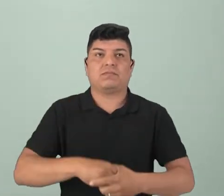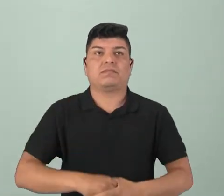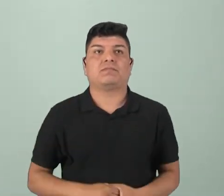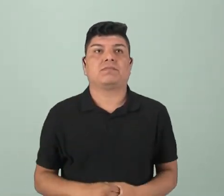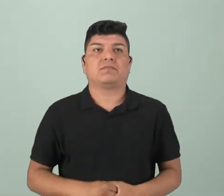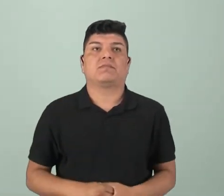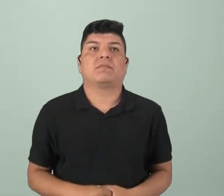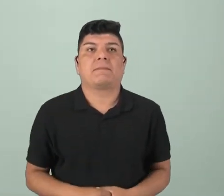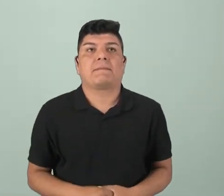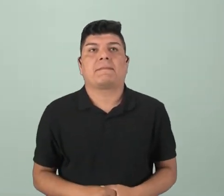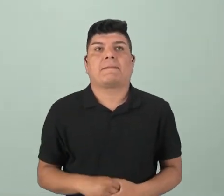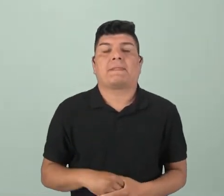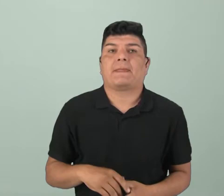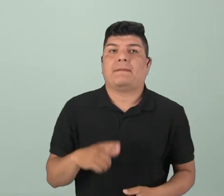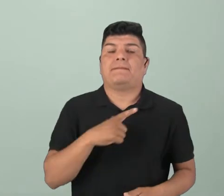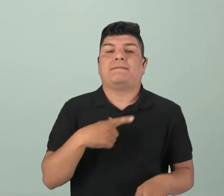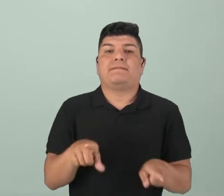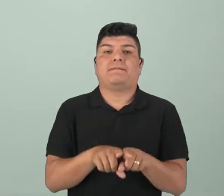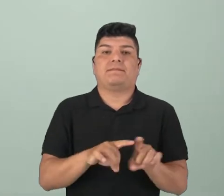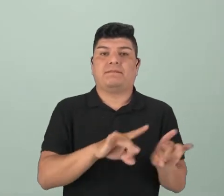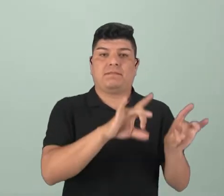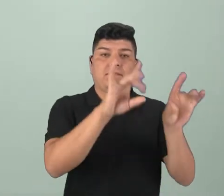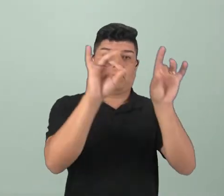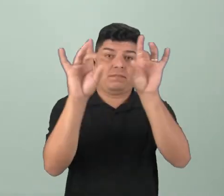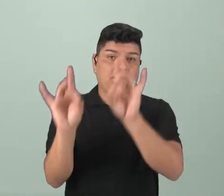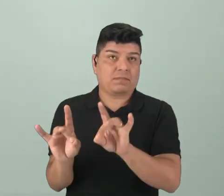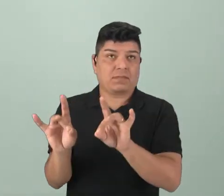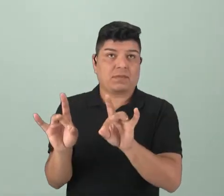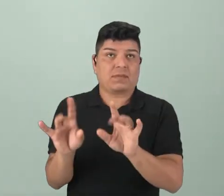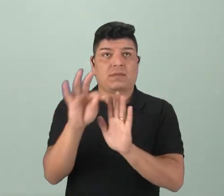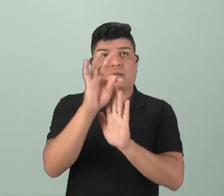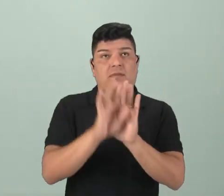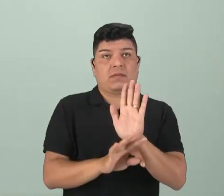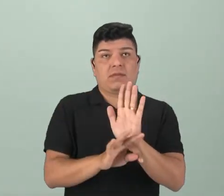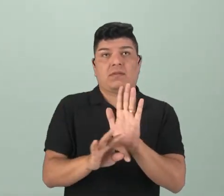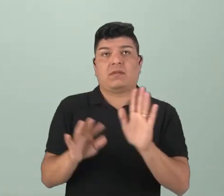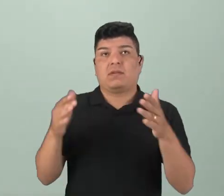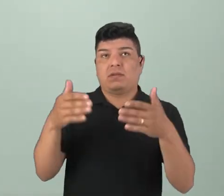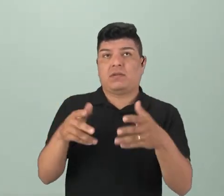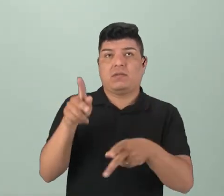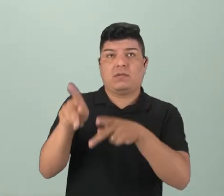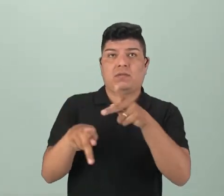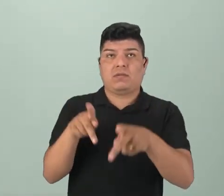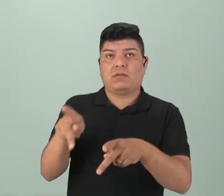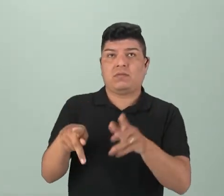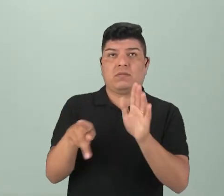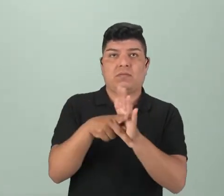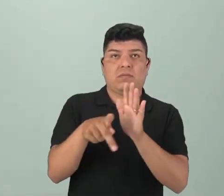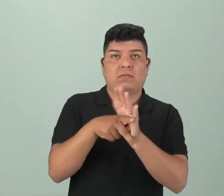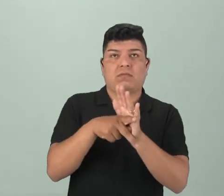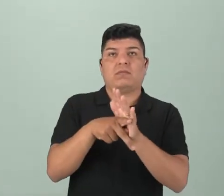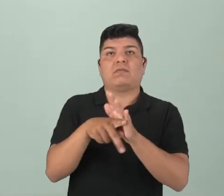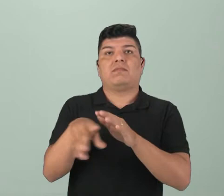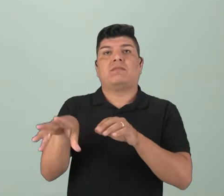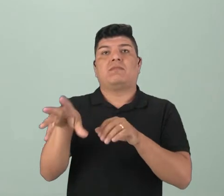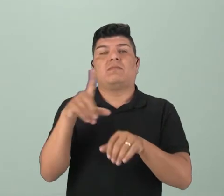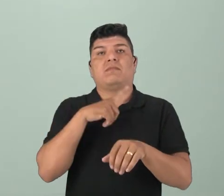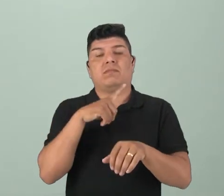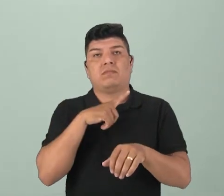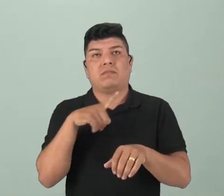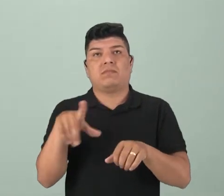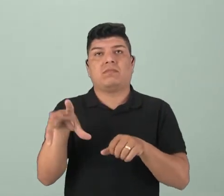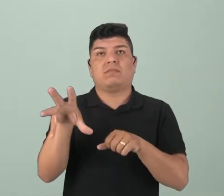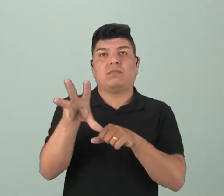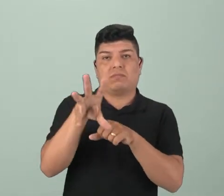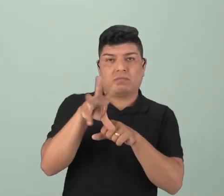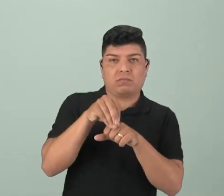certo? Tem também os especializados, que são textos dirigidos a um público concreto, tá? Nesse caso, o